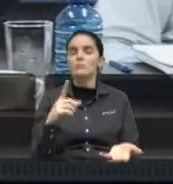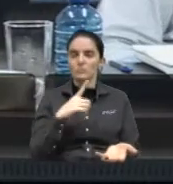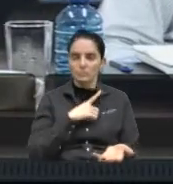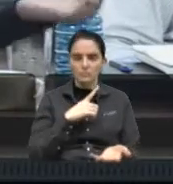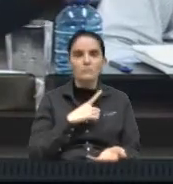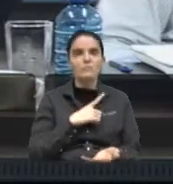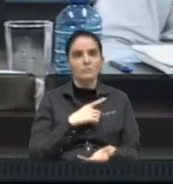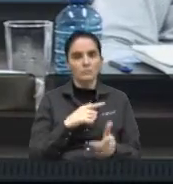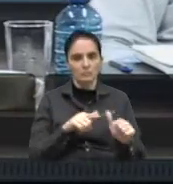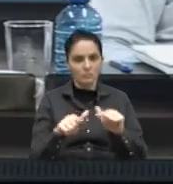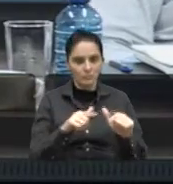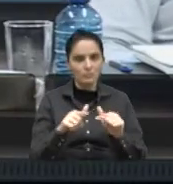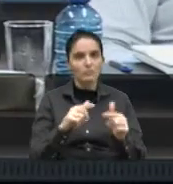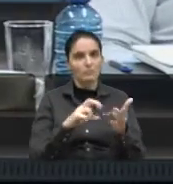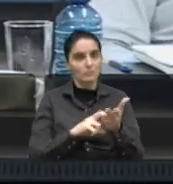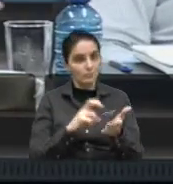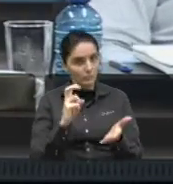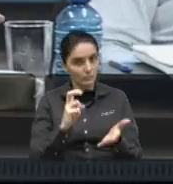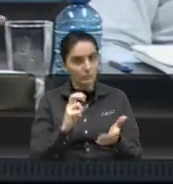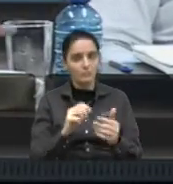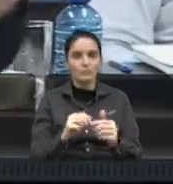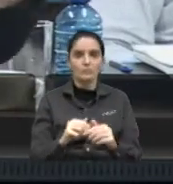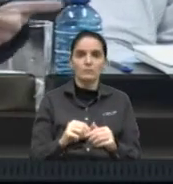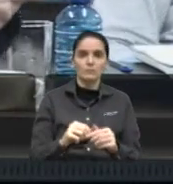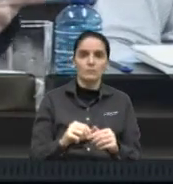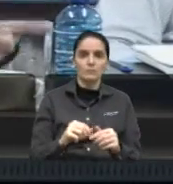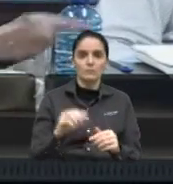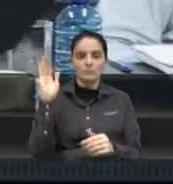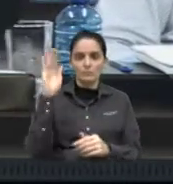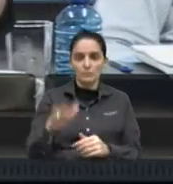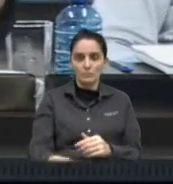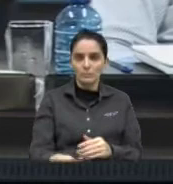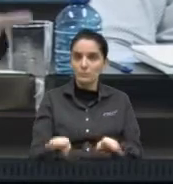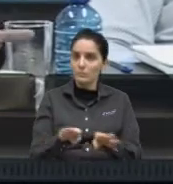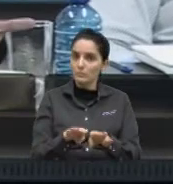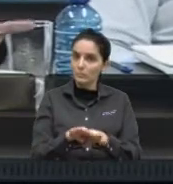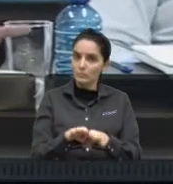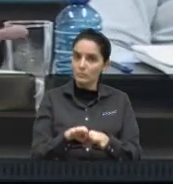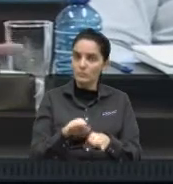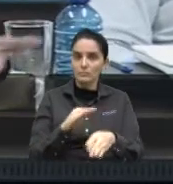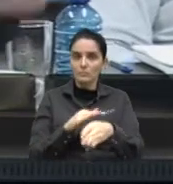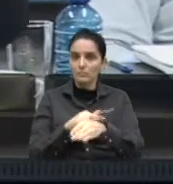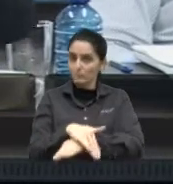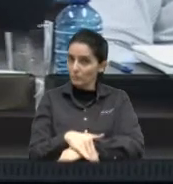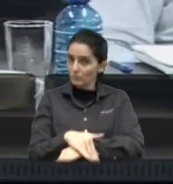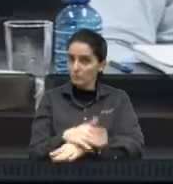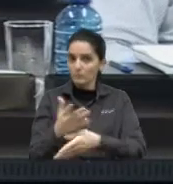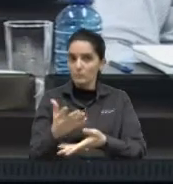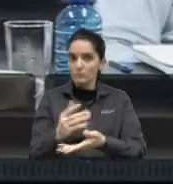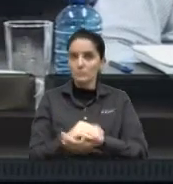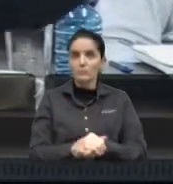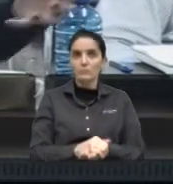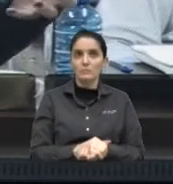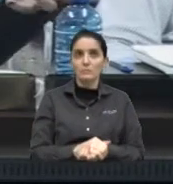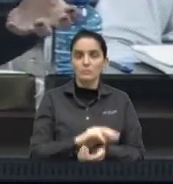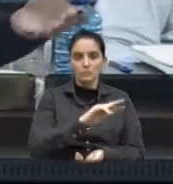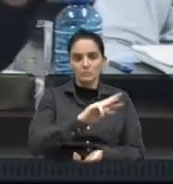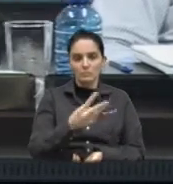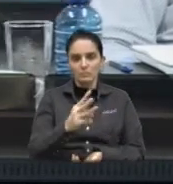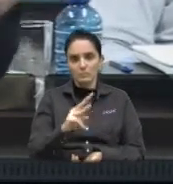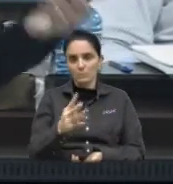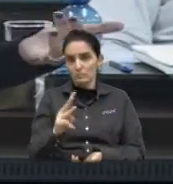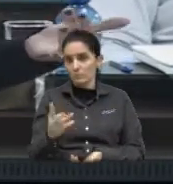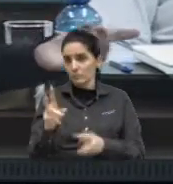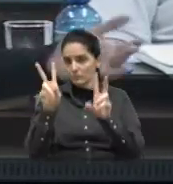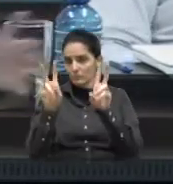legislativo tanto no período diurno no período matutino no período noturno a cada assunto pertinente são